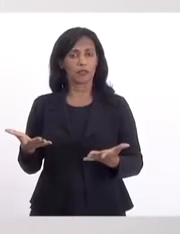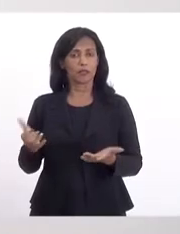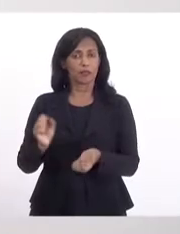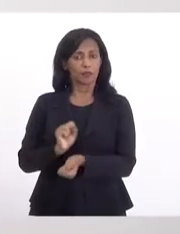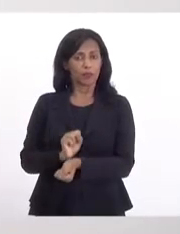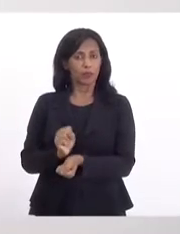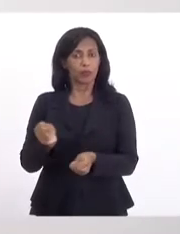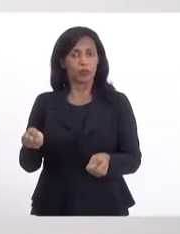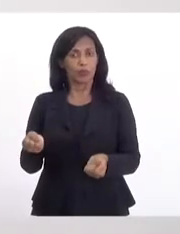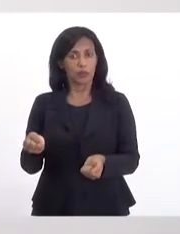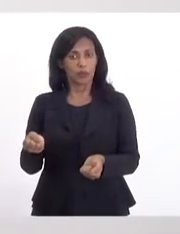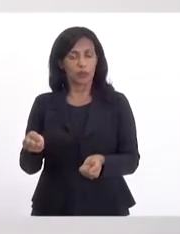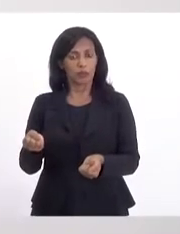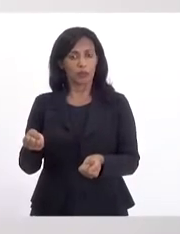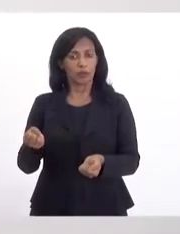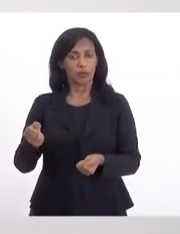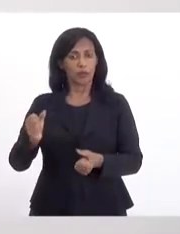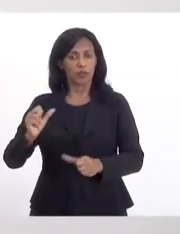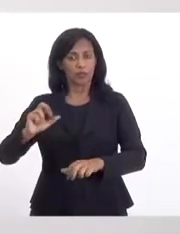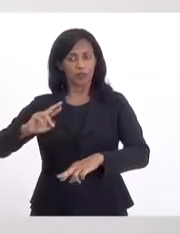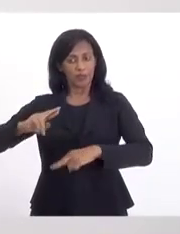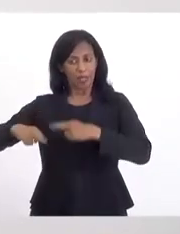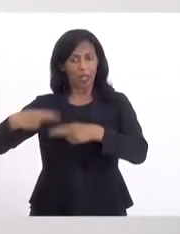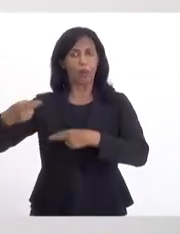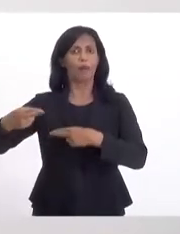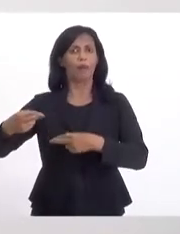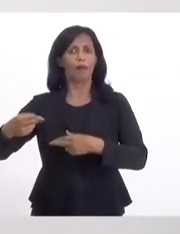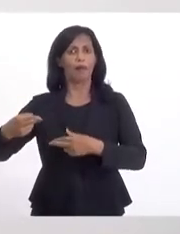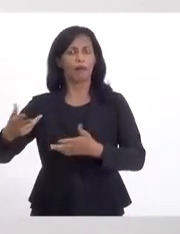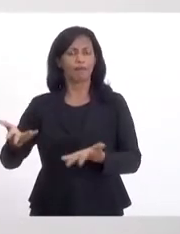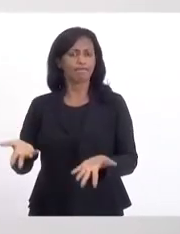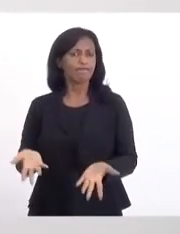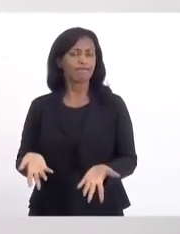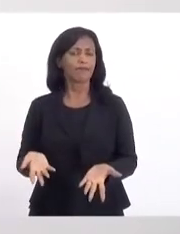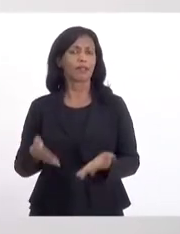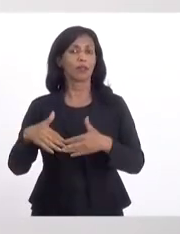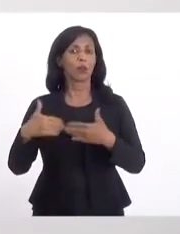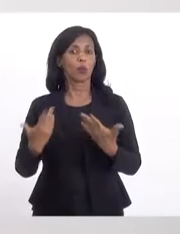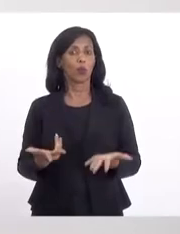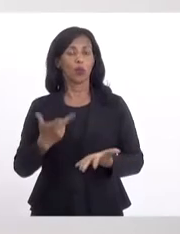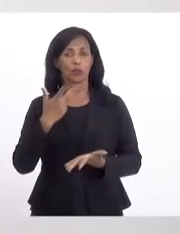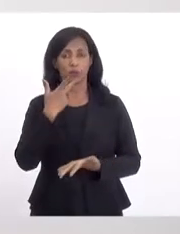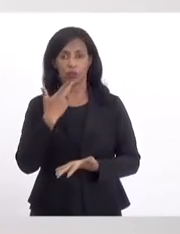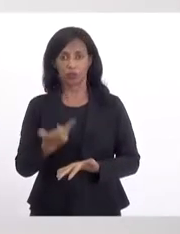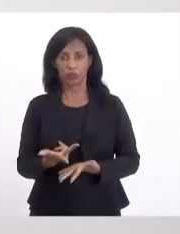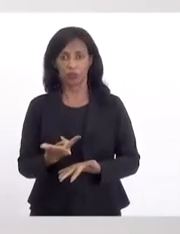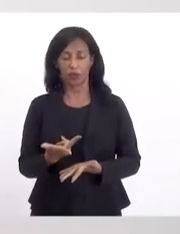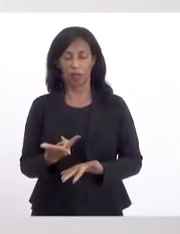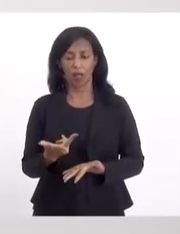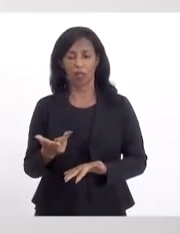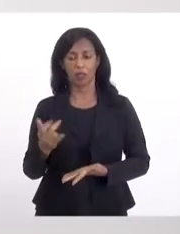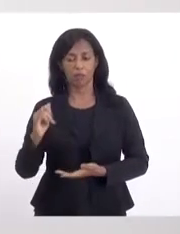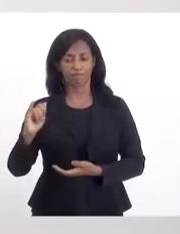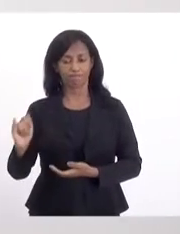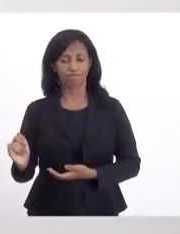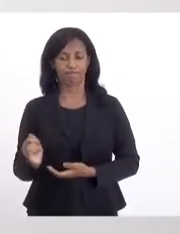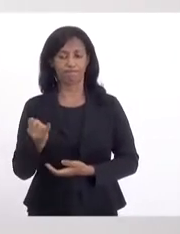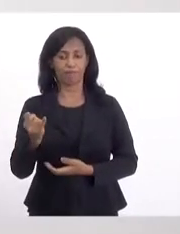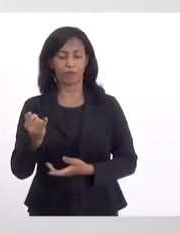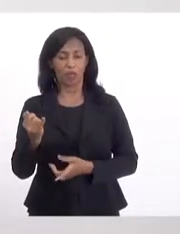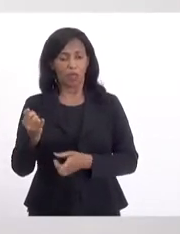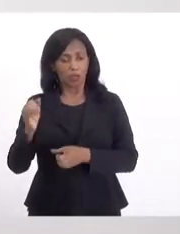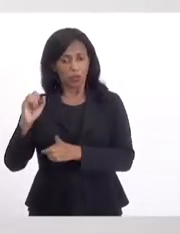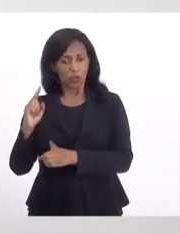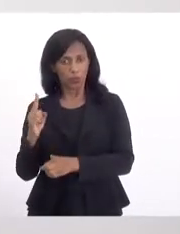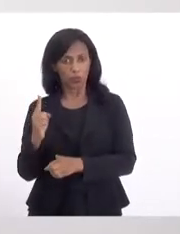impossibilitando de uma recuperação ser real. Então, quando a gente fala da possibilidade de